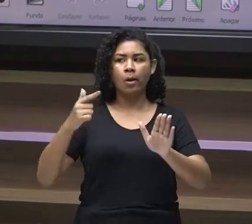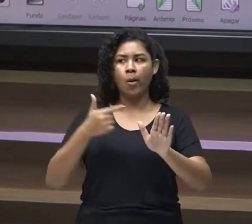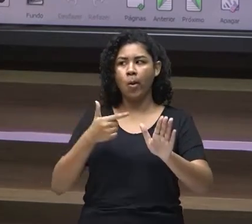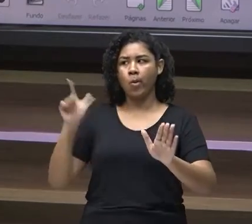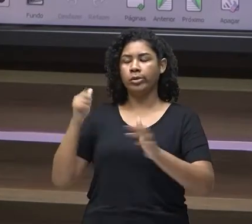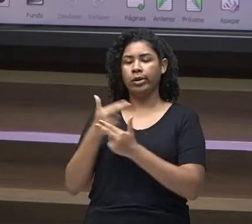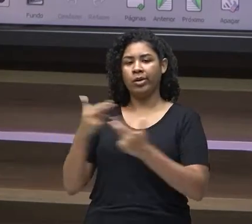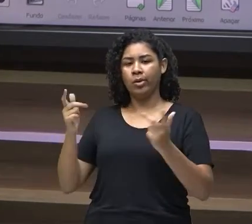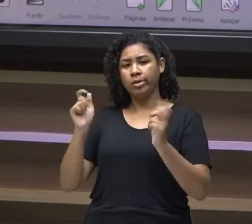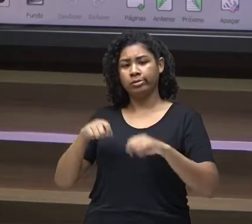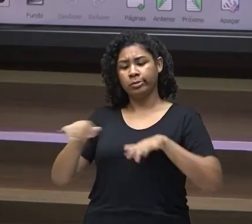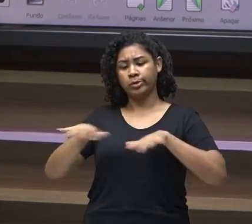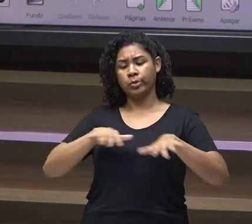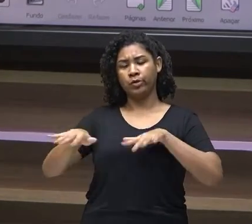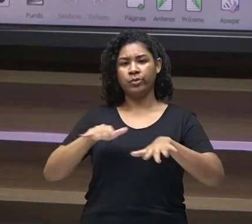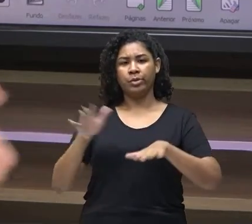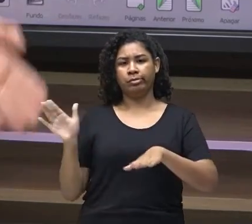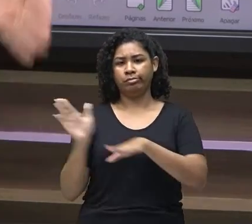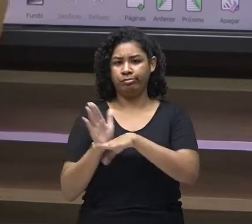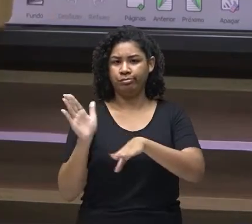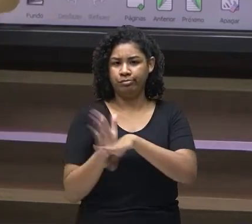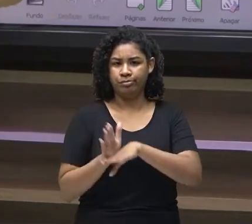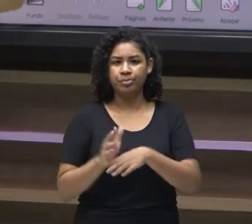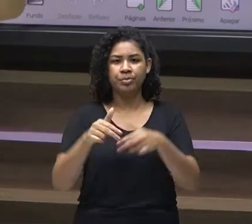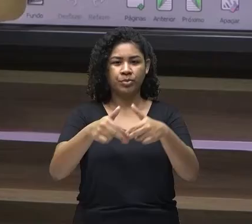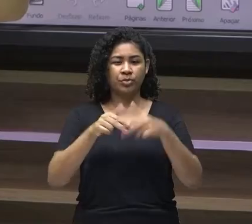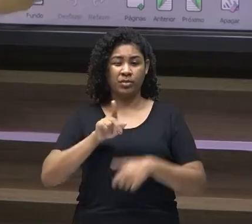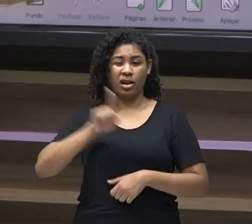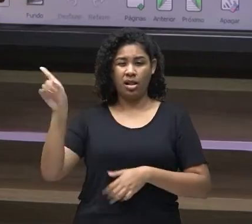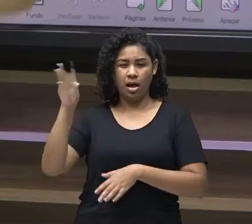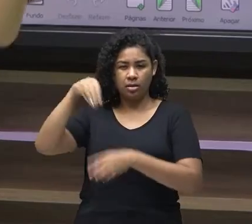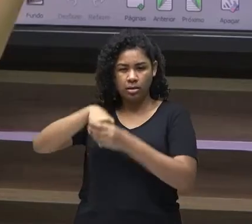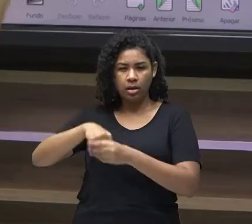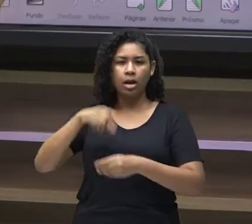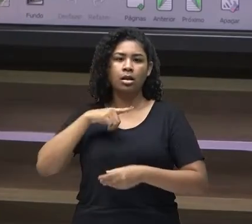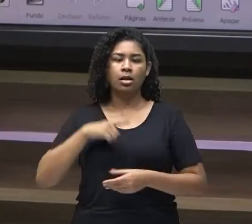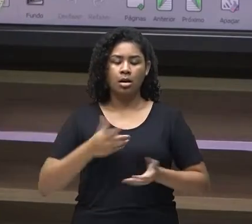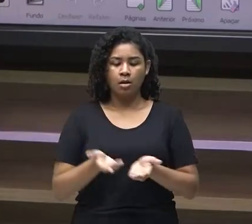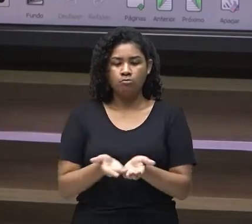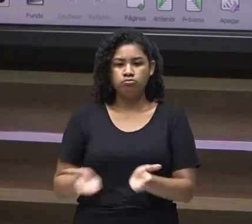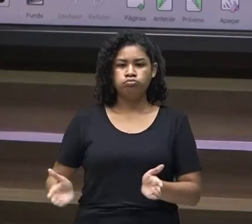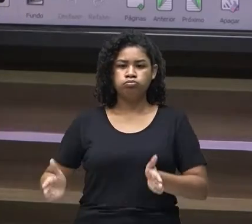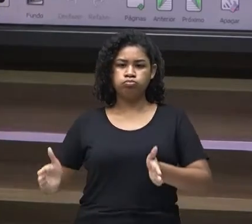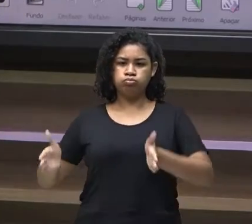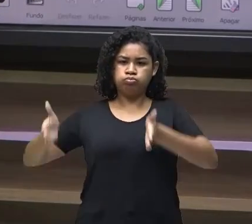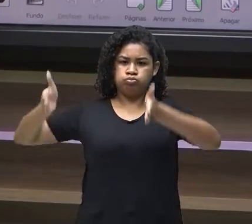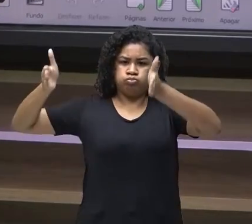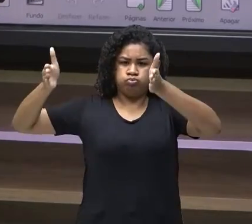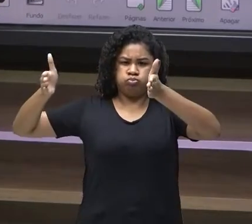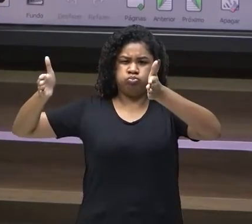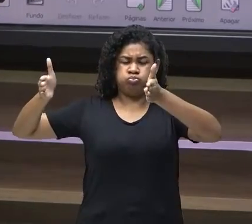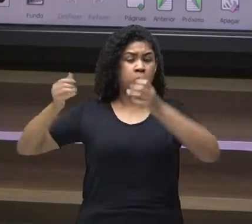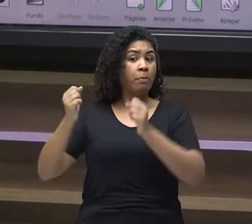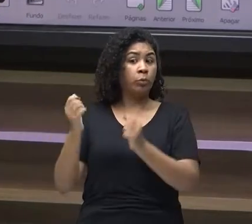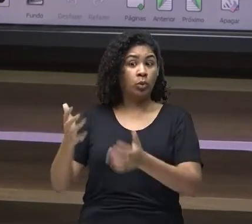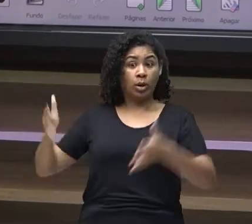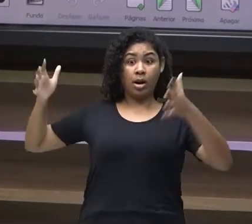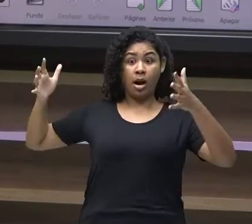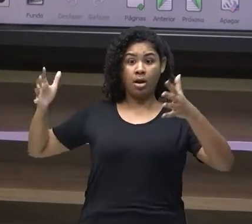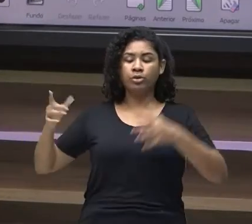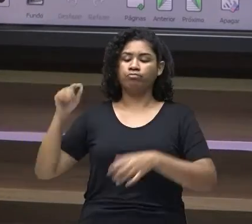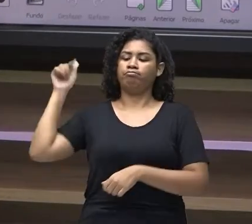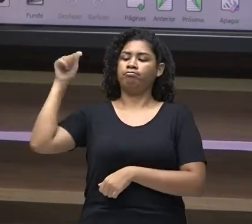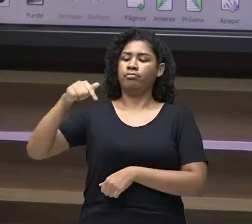na usina termoelétrica, ela tem como se fosse uma caldeira bem grande, como se fosse uma piscina bem grande, com muita água.